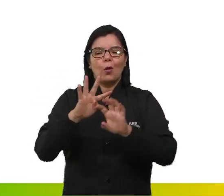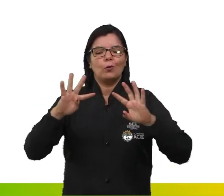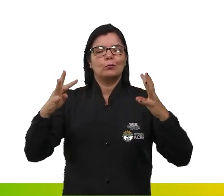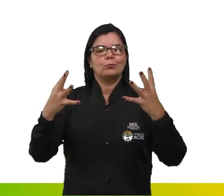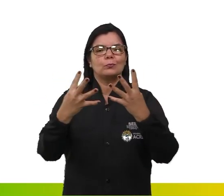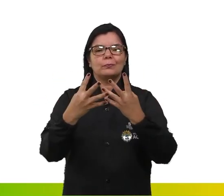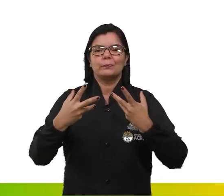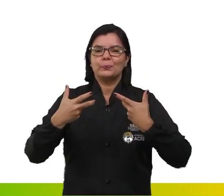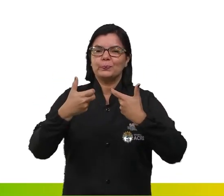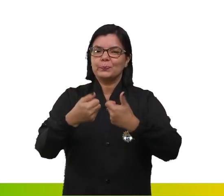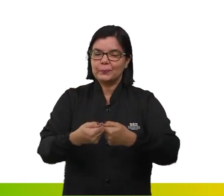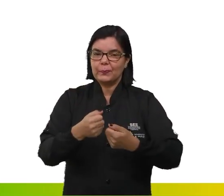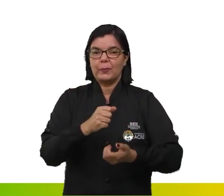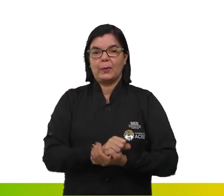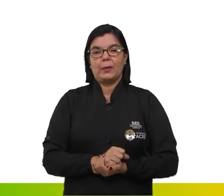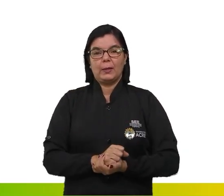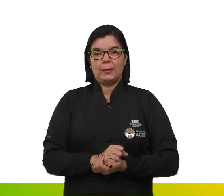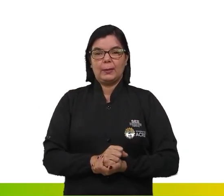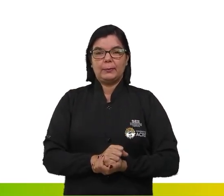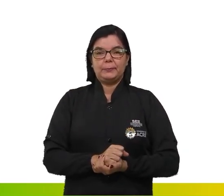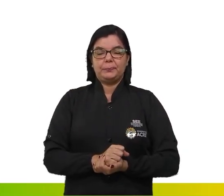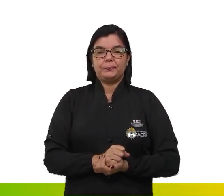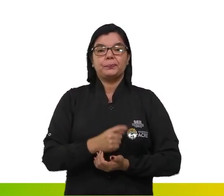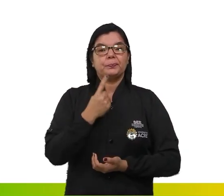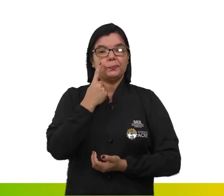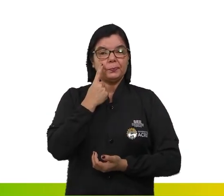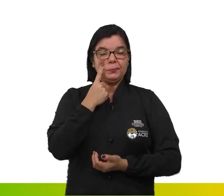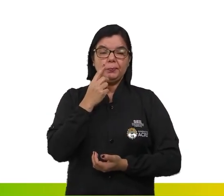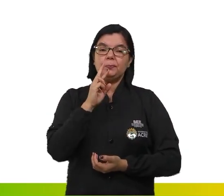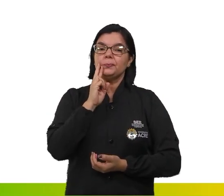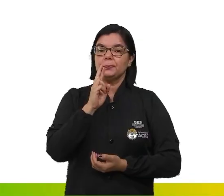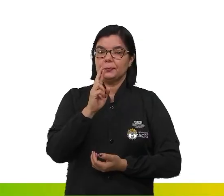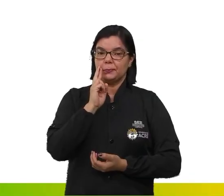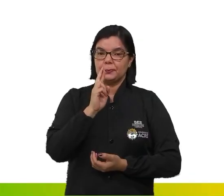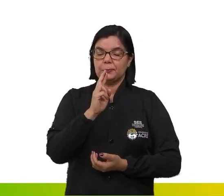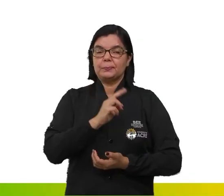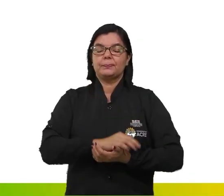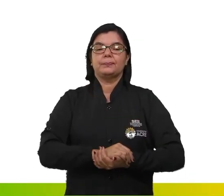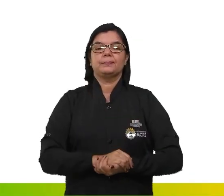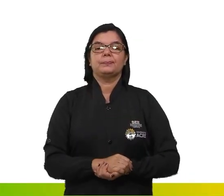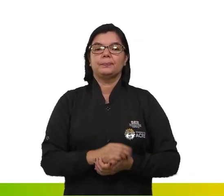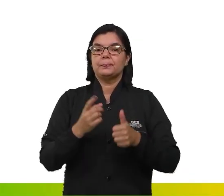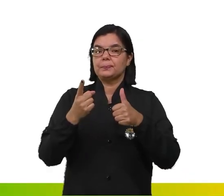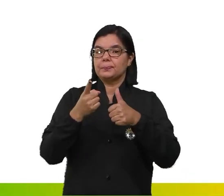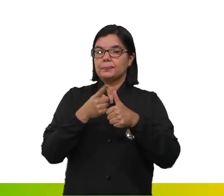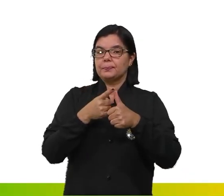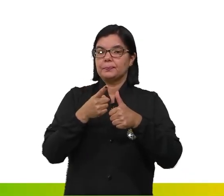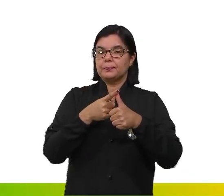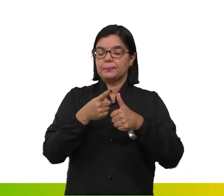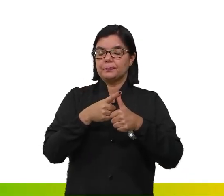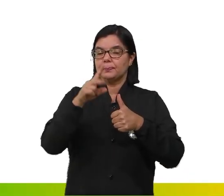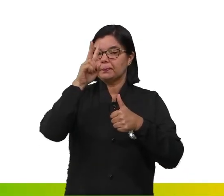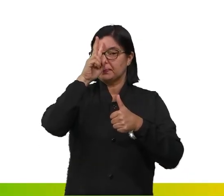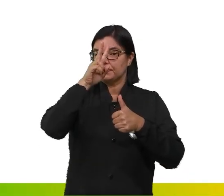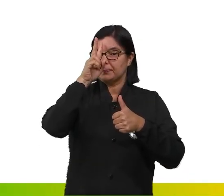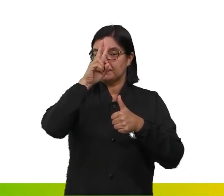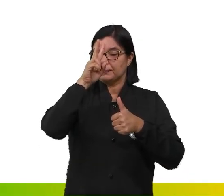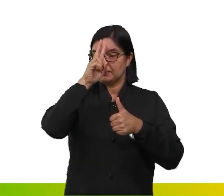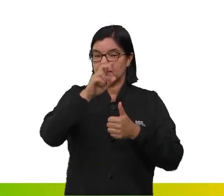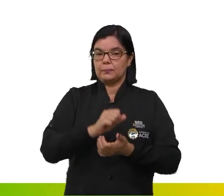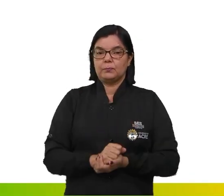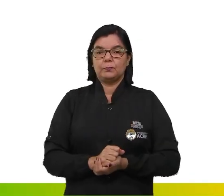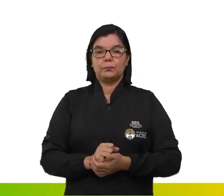horta? Então, eu vou resolver aqui nesse espaço. Vamos lá. Primeiro, vamos relembrar que